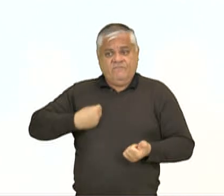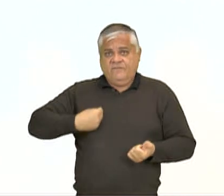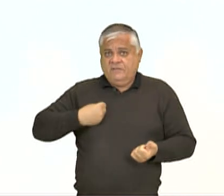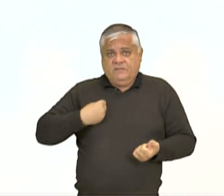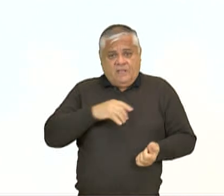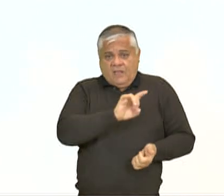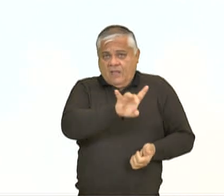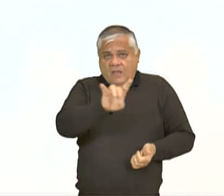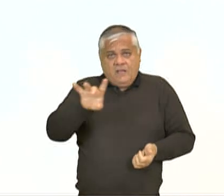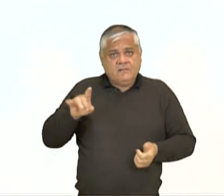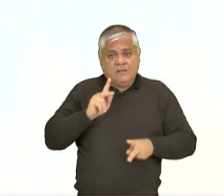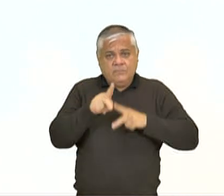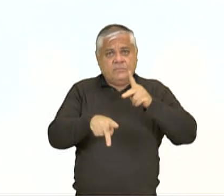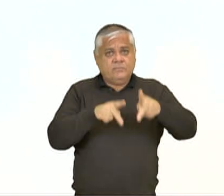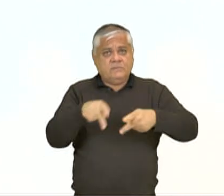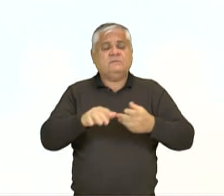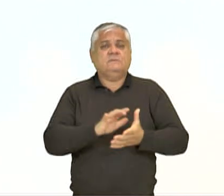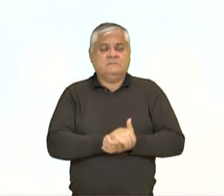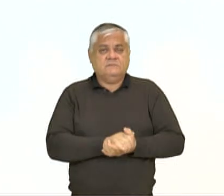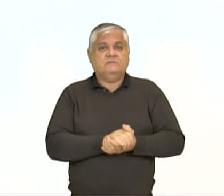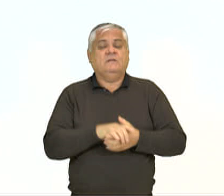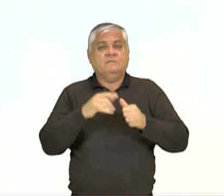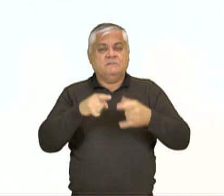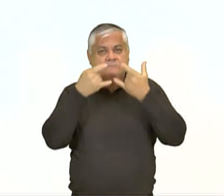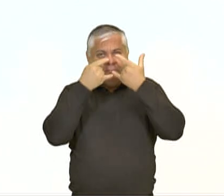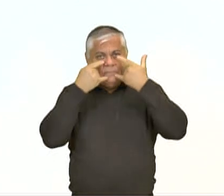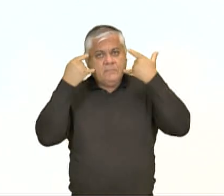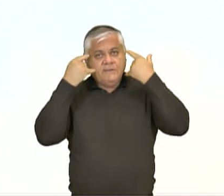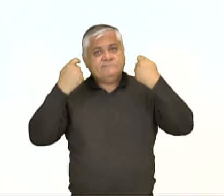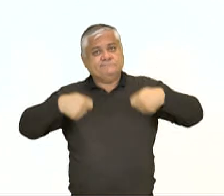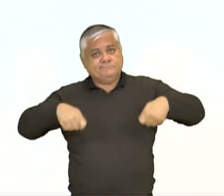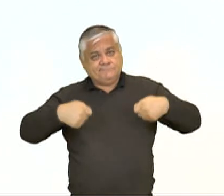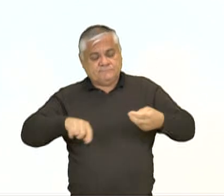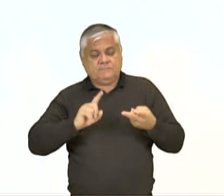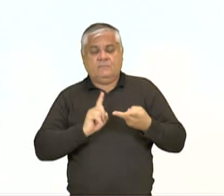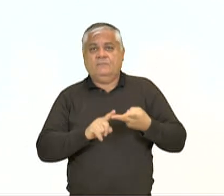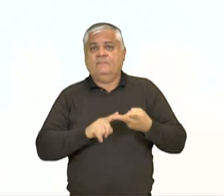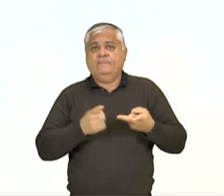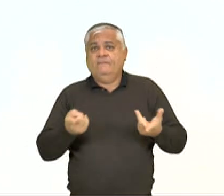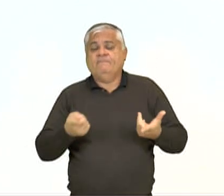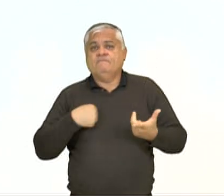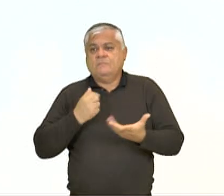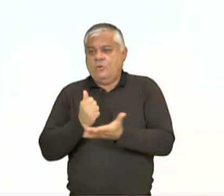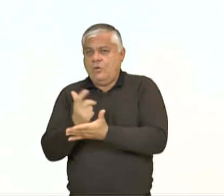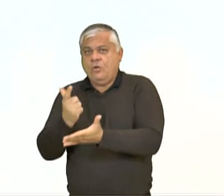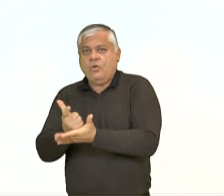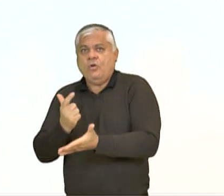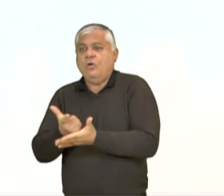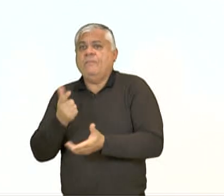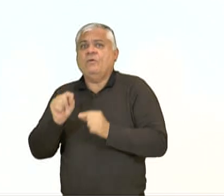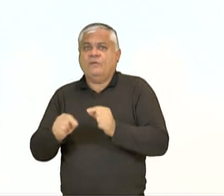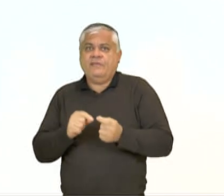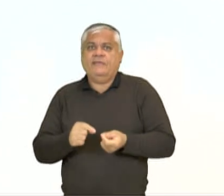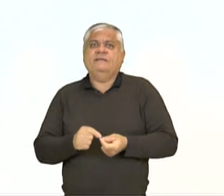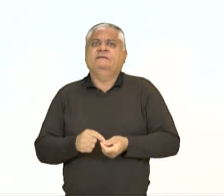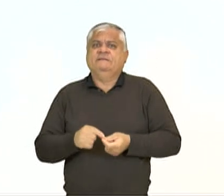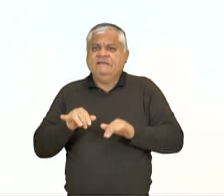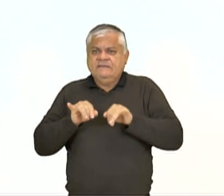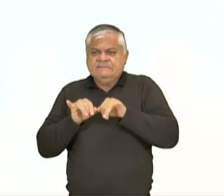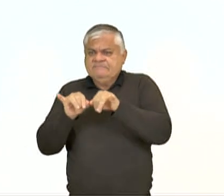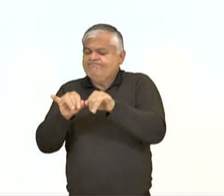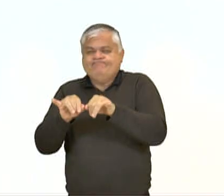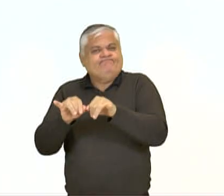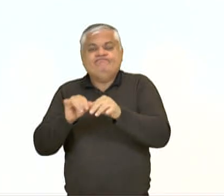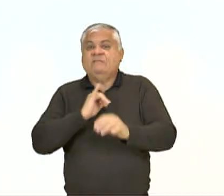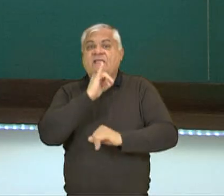das pessoas. A gente tem que usar máscara, as nossas compras passaram a ser cada vez mais através